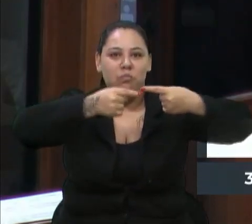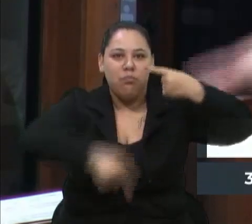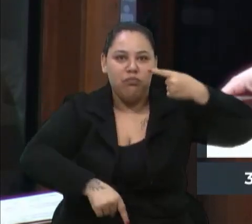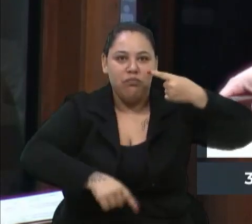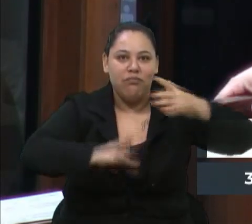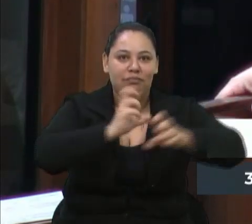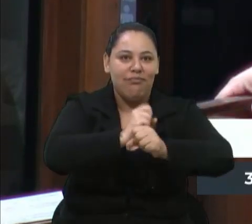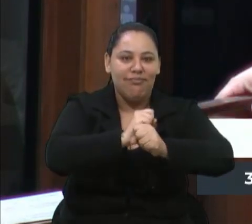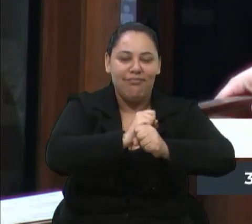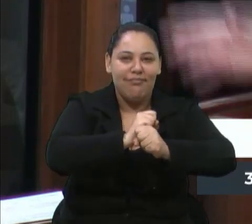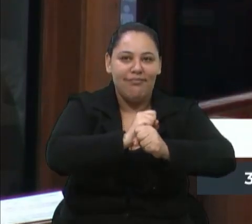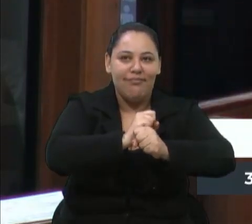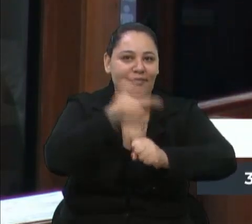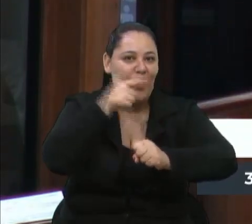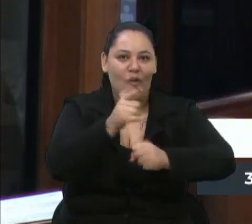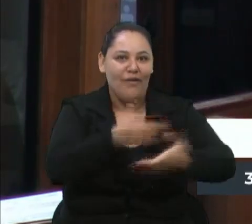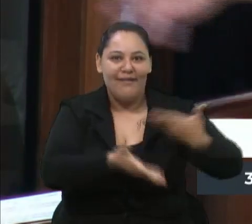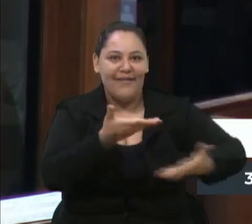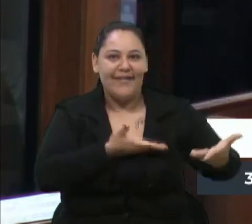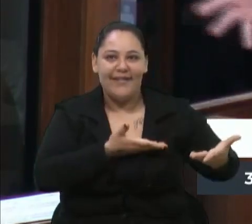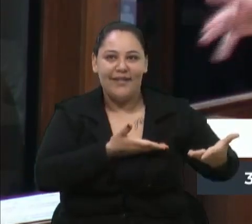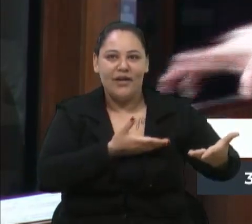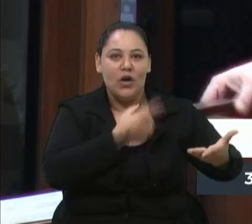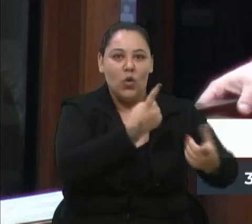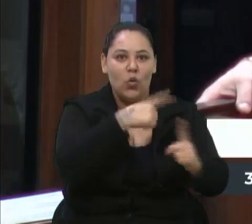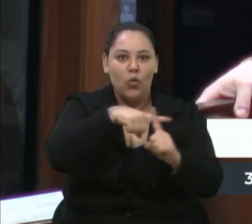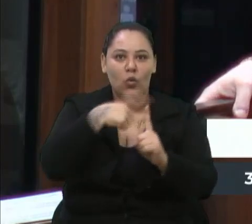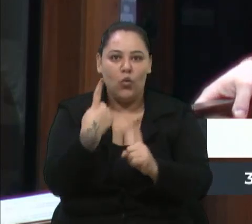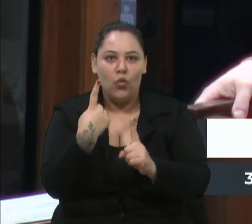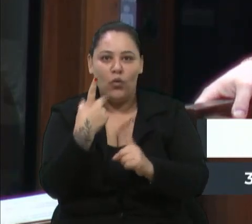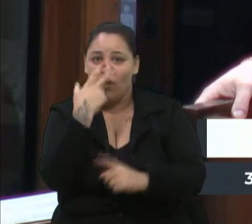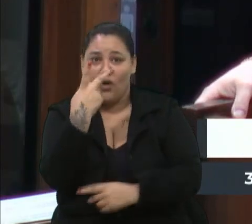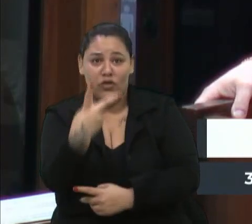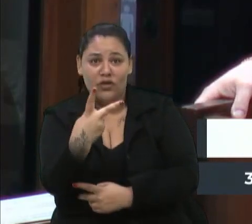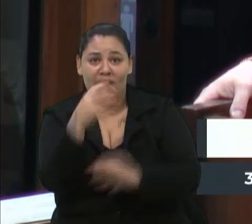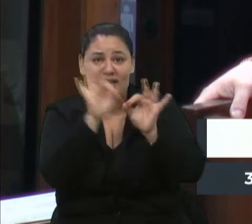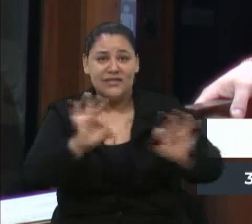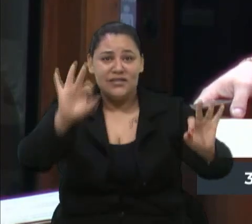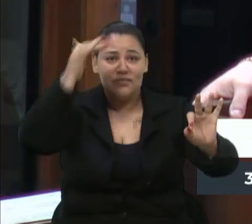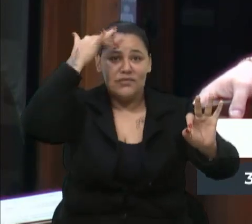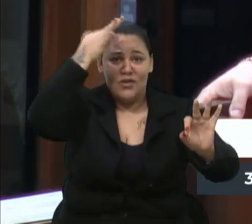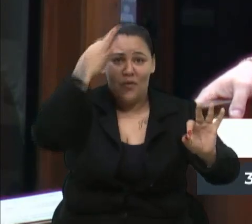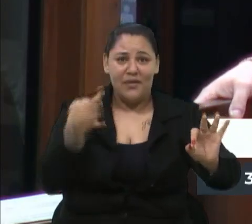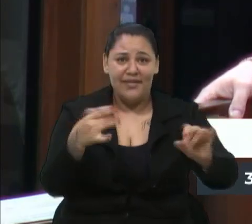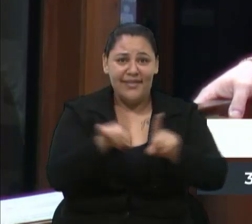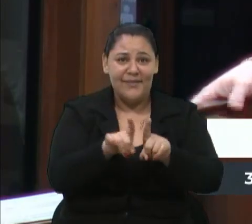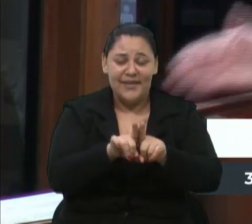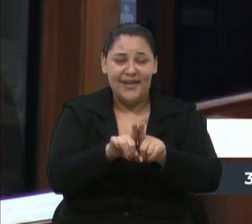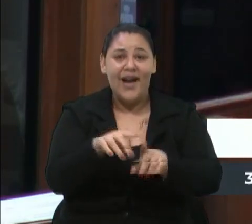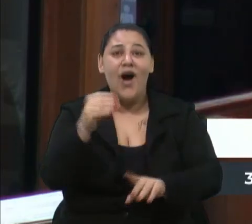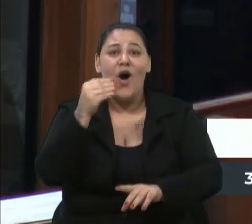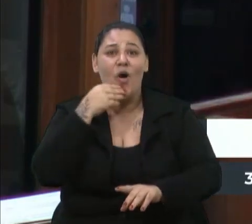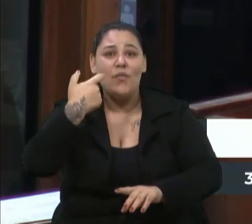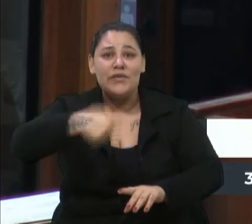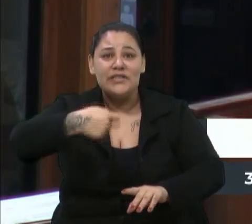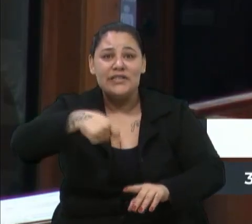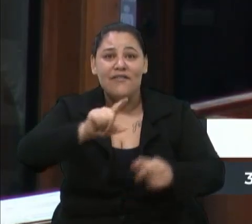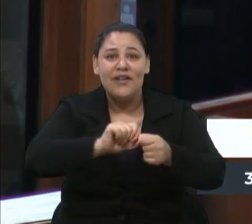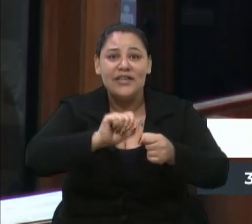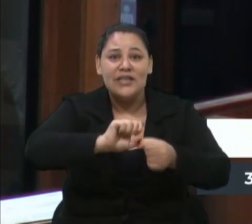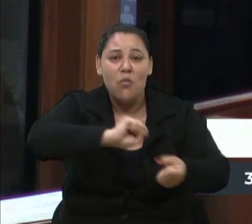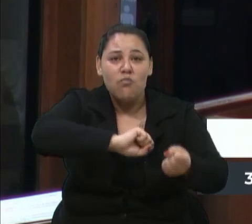bater. Como mais um é um é dois, é simples de se entender. Então, daí, óbvio que tem que fazer um bloqueio no